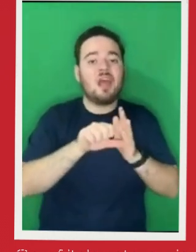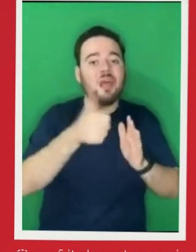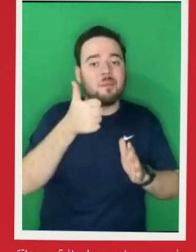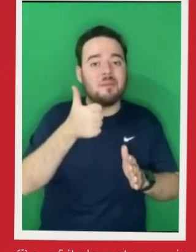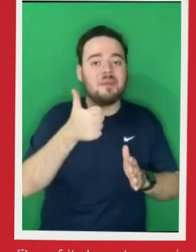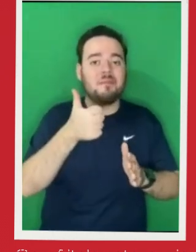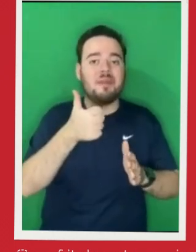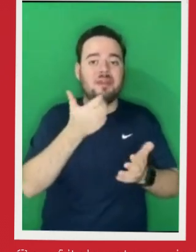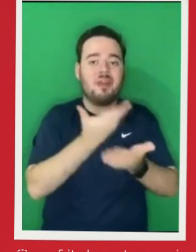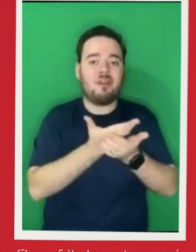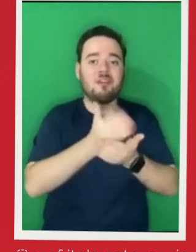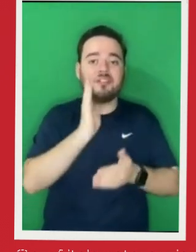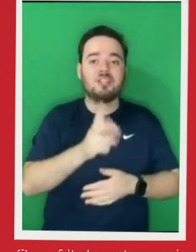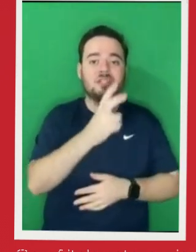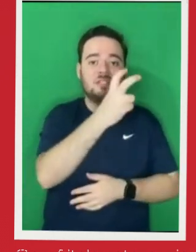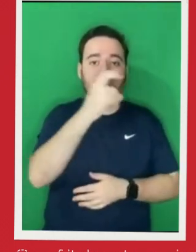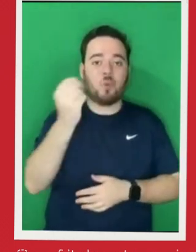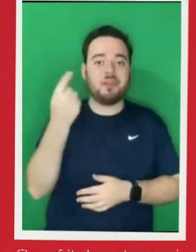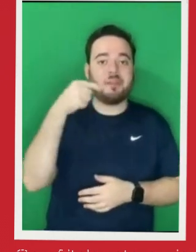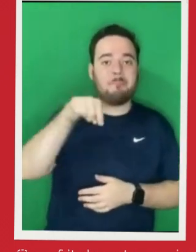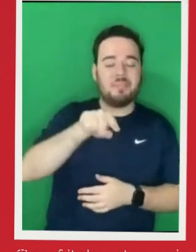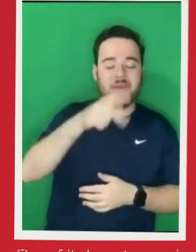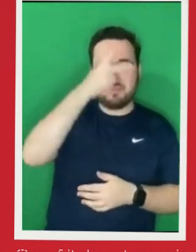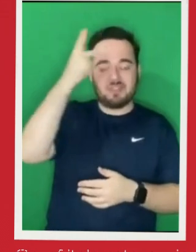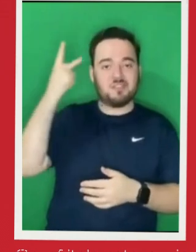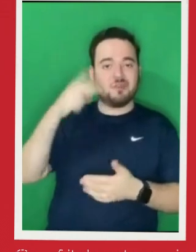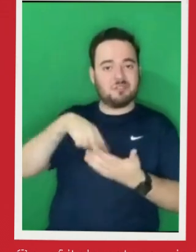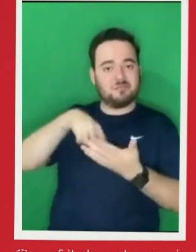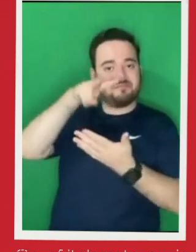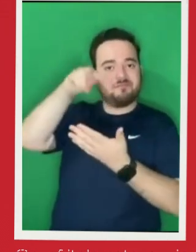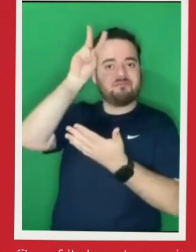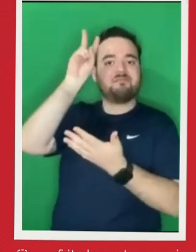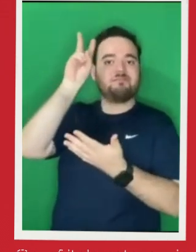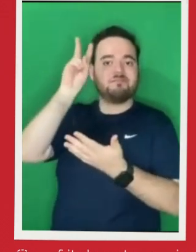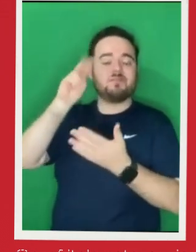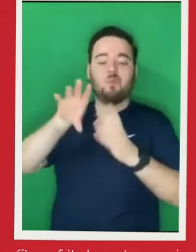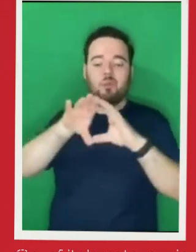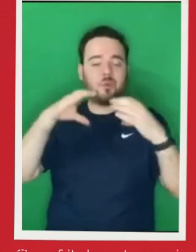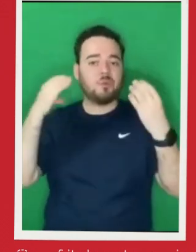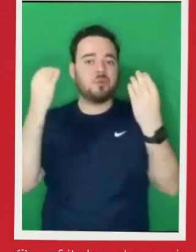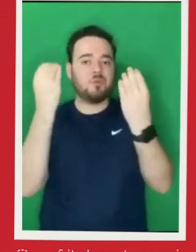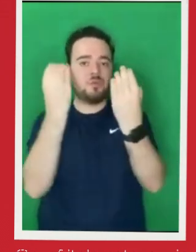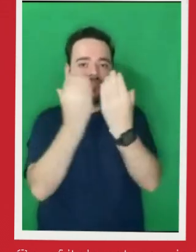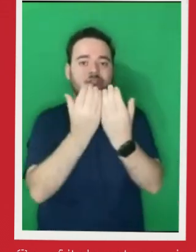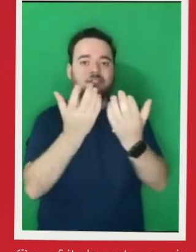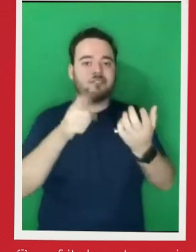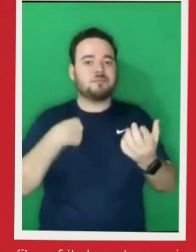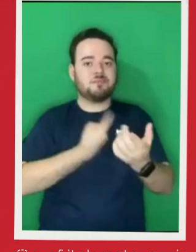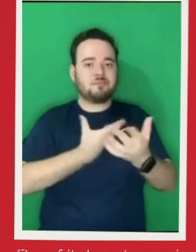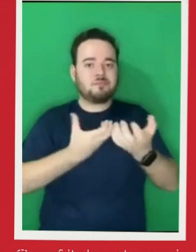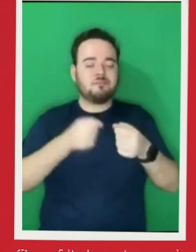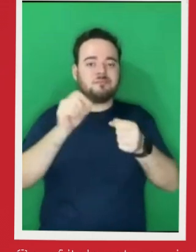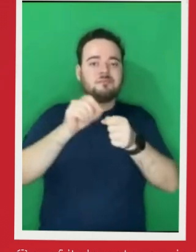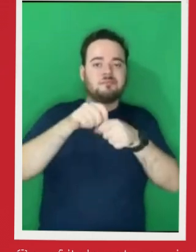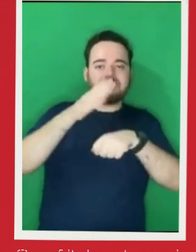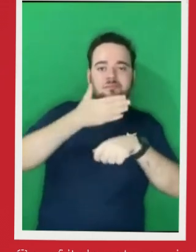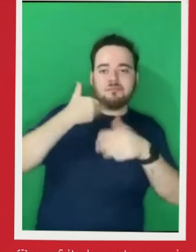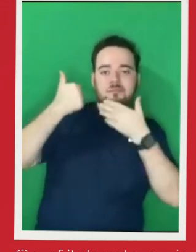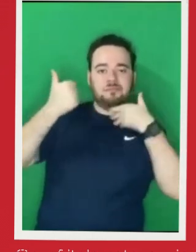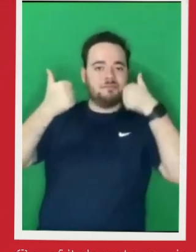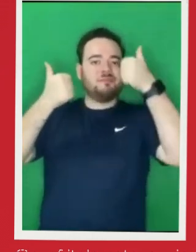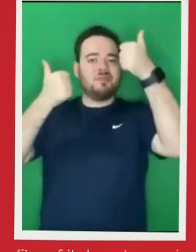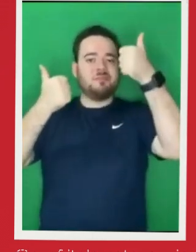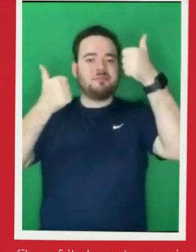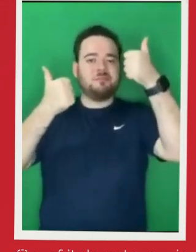já tem 50.000 views, ou seja, é porque é uma grande comunidade que diz a gente quer fazer isso melhor, isso aqui é só